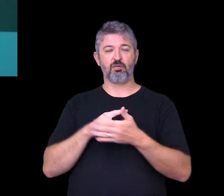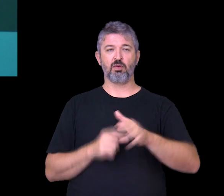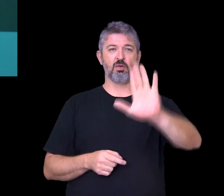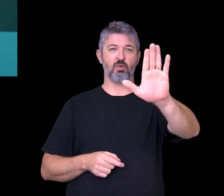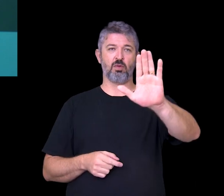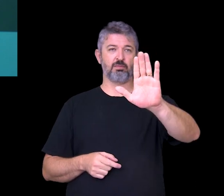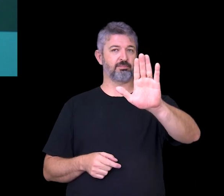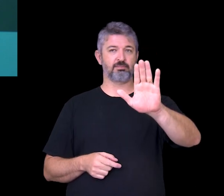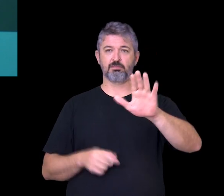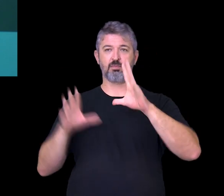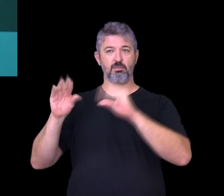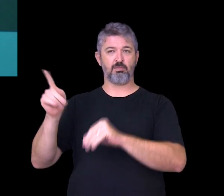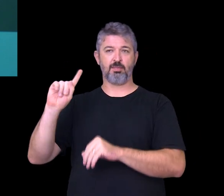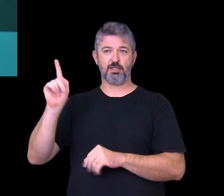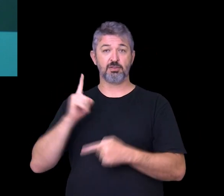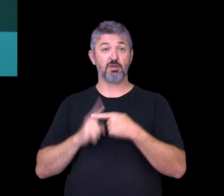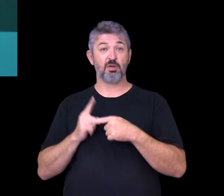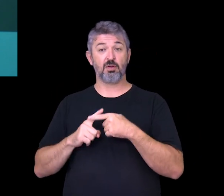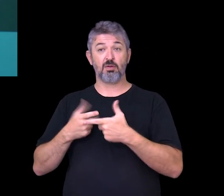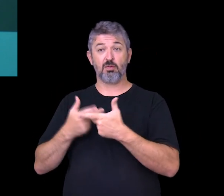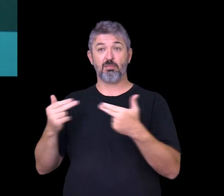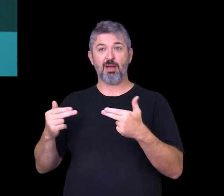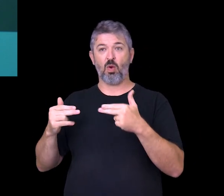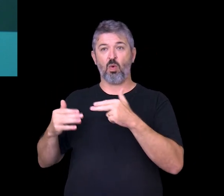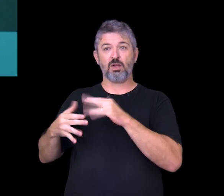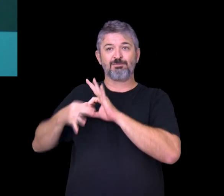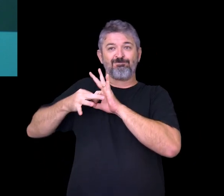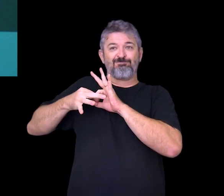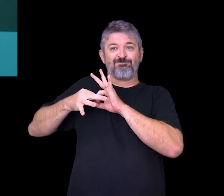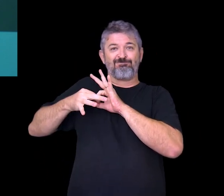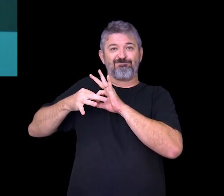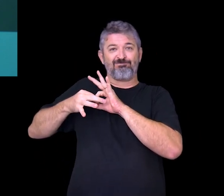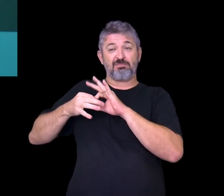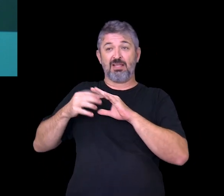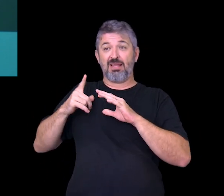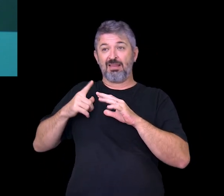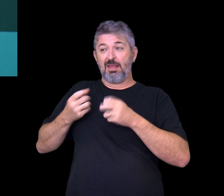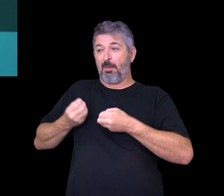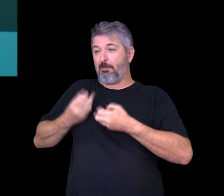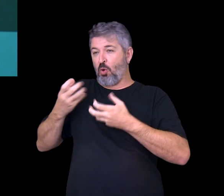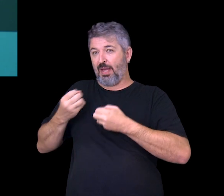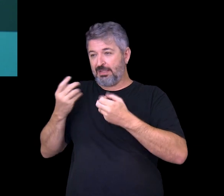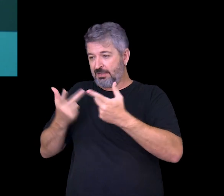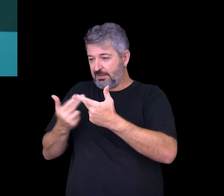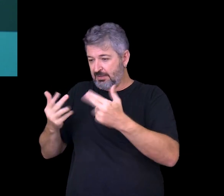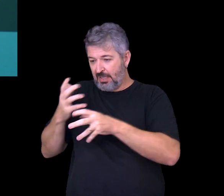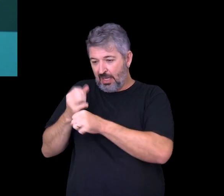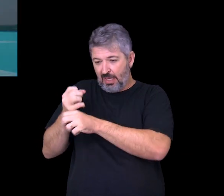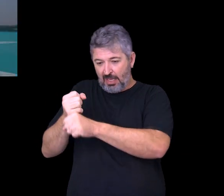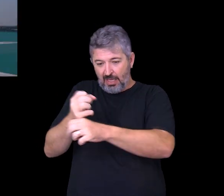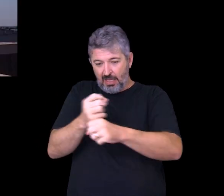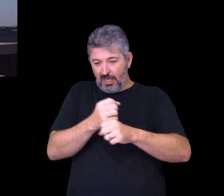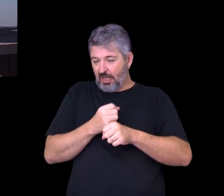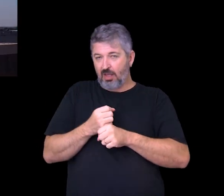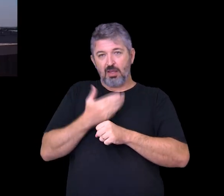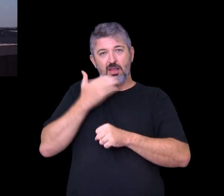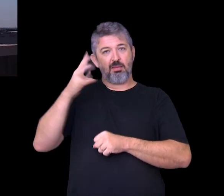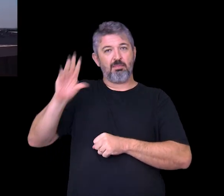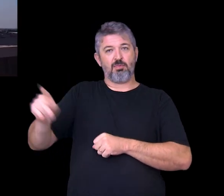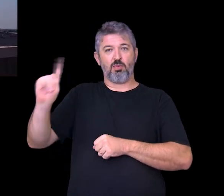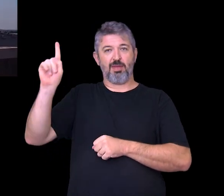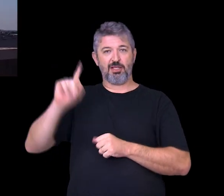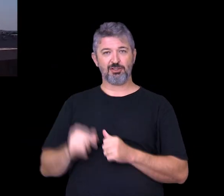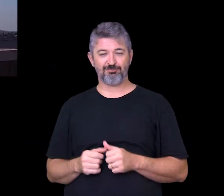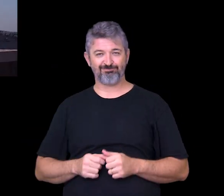mexe nisso, porque isso é uma coisa orgânica. Isso aí tem tanta poesia de cálculo por aí que é melhor a gente não mexer.